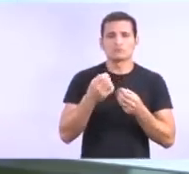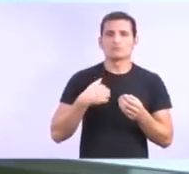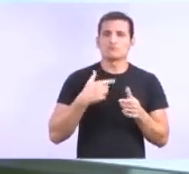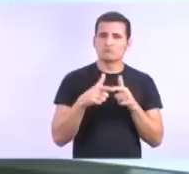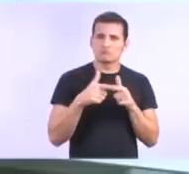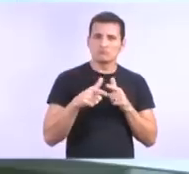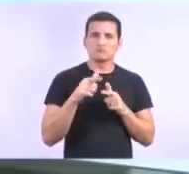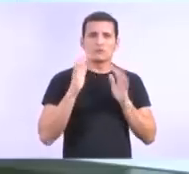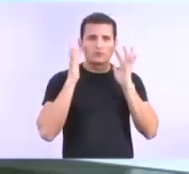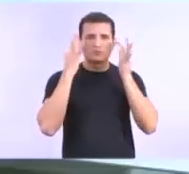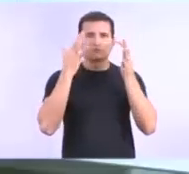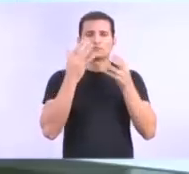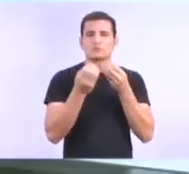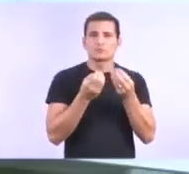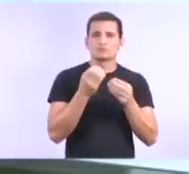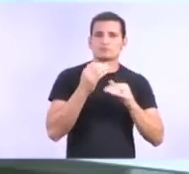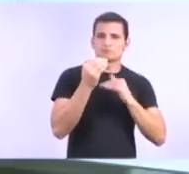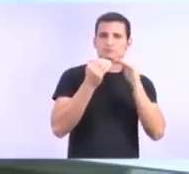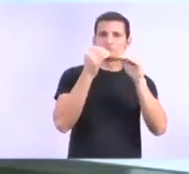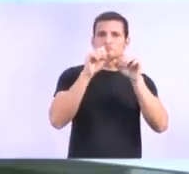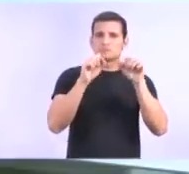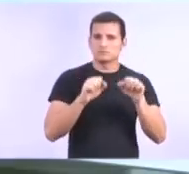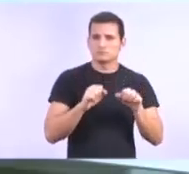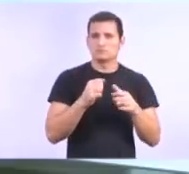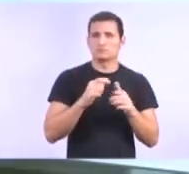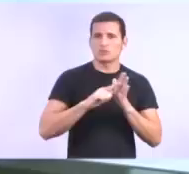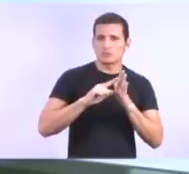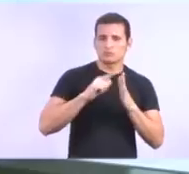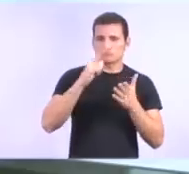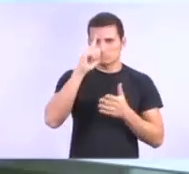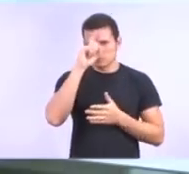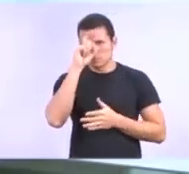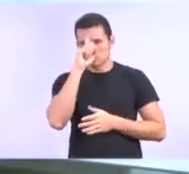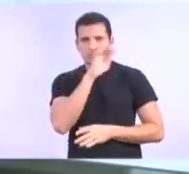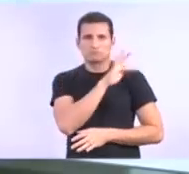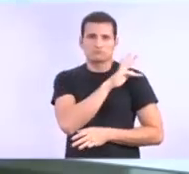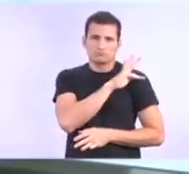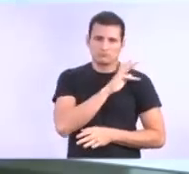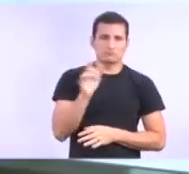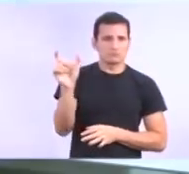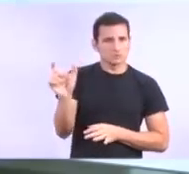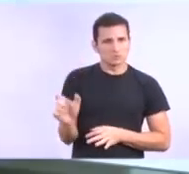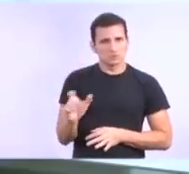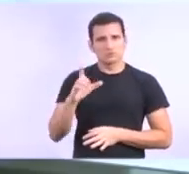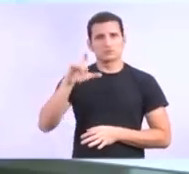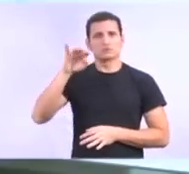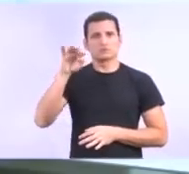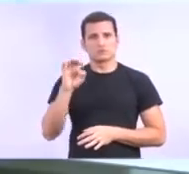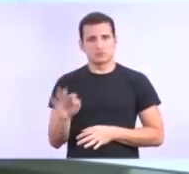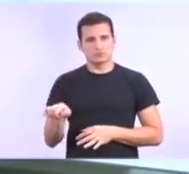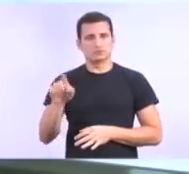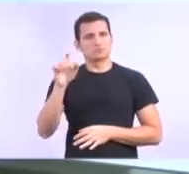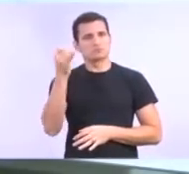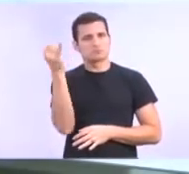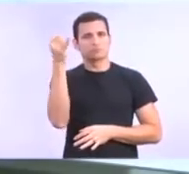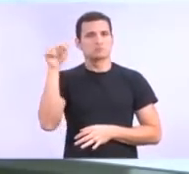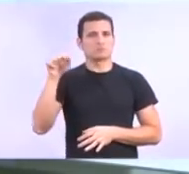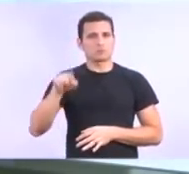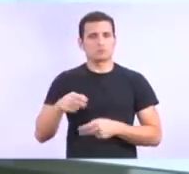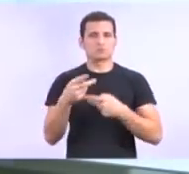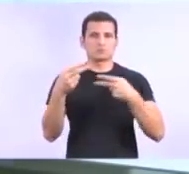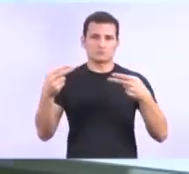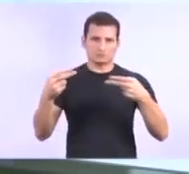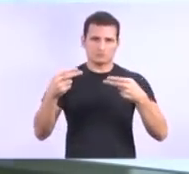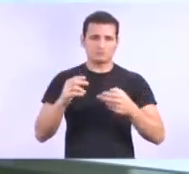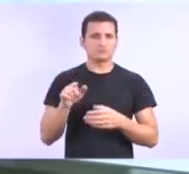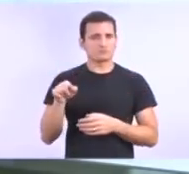desenvolver um sistema para uma loja, desenvolver um sistema para um hospital, desenvolver um sistema para uma faculdade. O cliente é uma peça importante. O cliente é um objeto. E